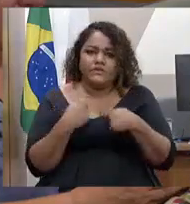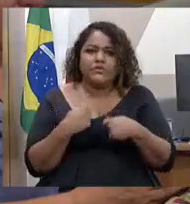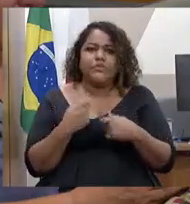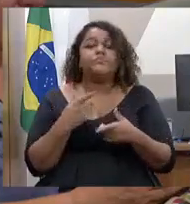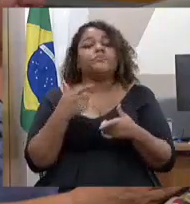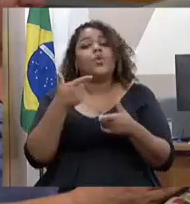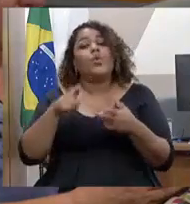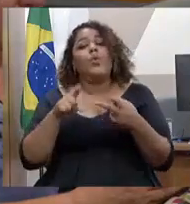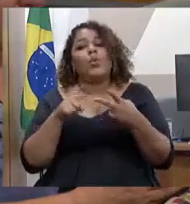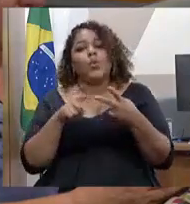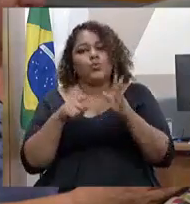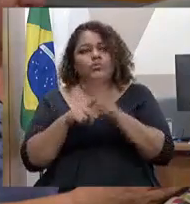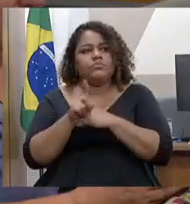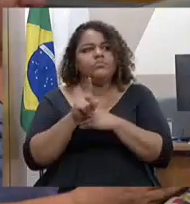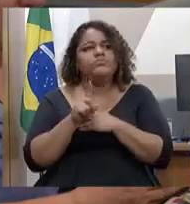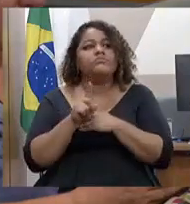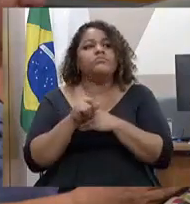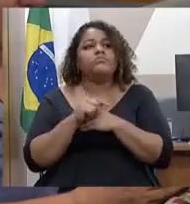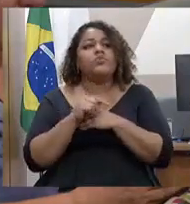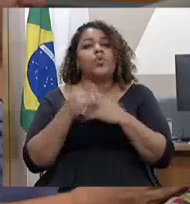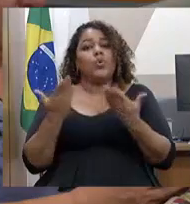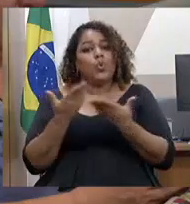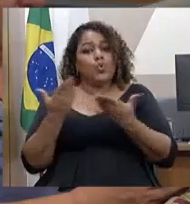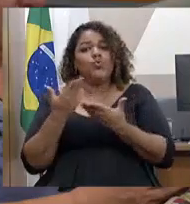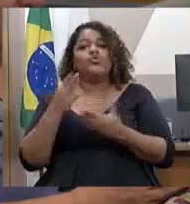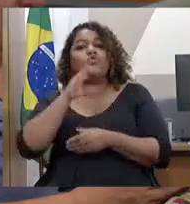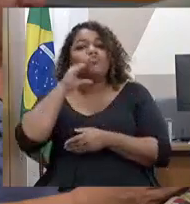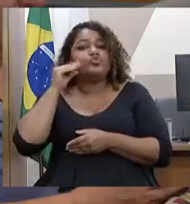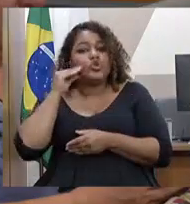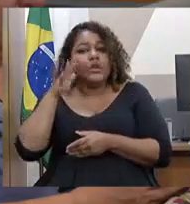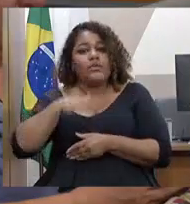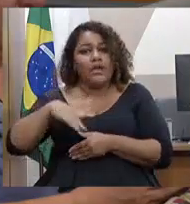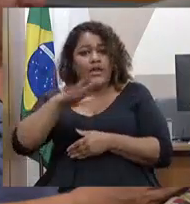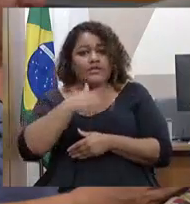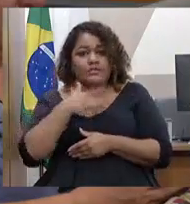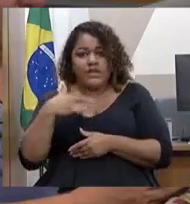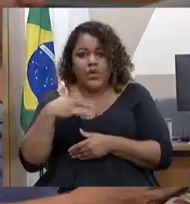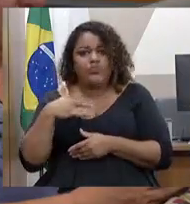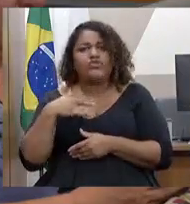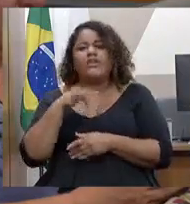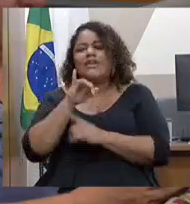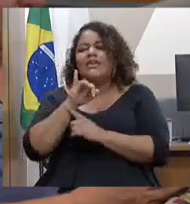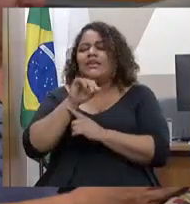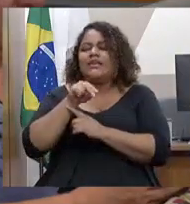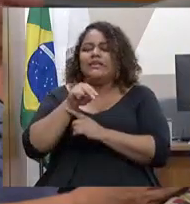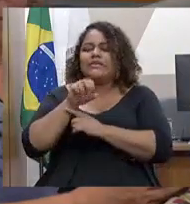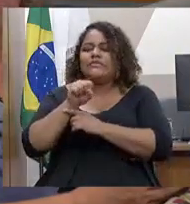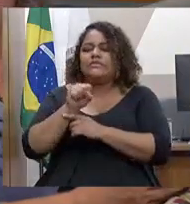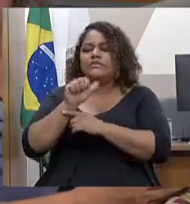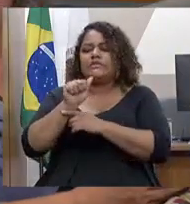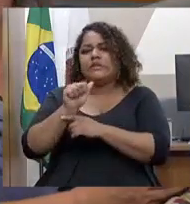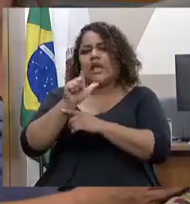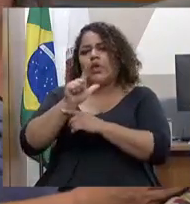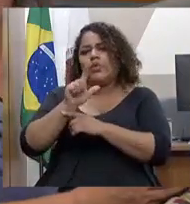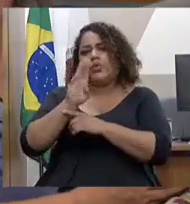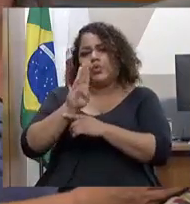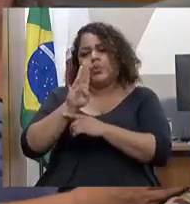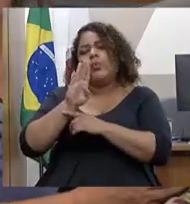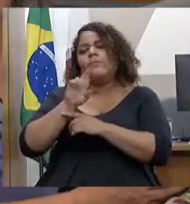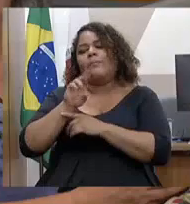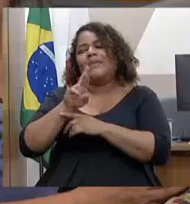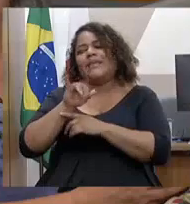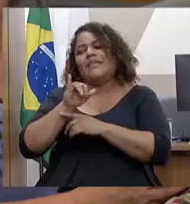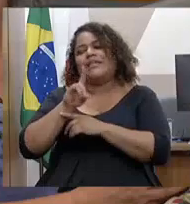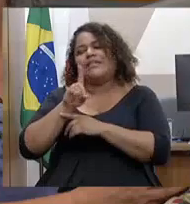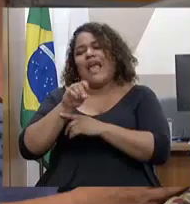quero questionar aqui a gente comentar de saúde não tem direito a insalubridade mesmo que na lei na lei da PEC da PEC 19 foi aprovado em